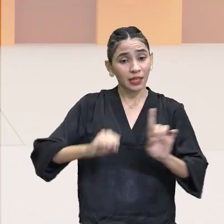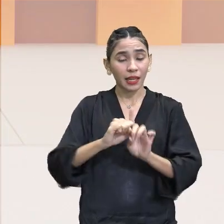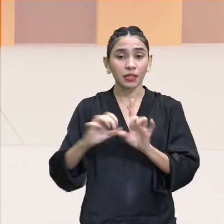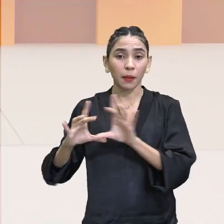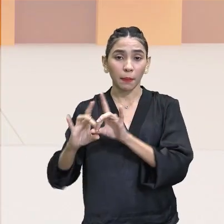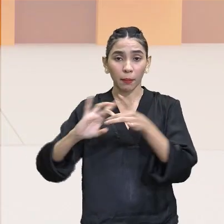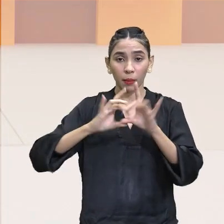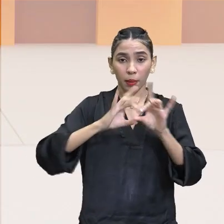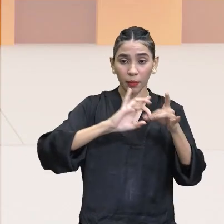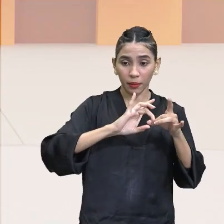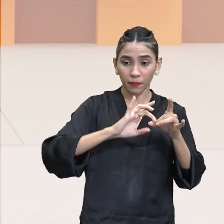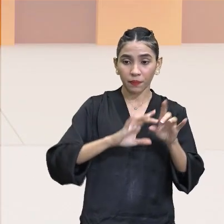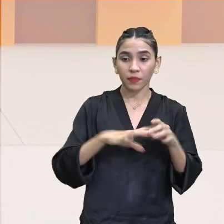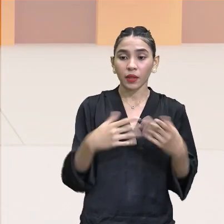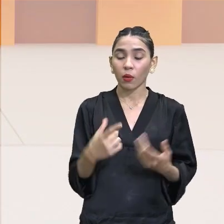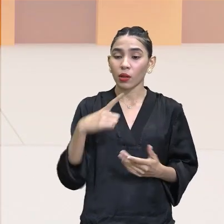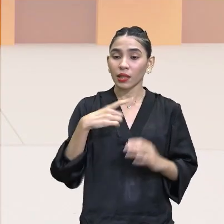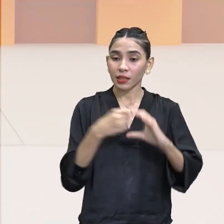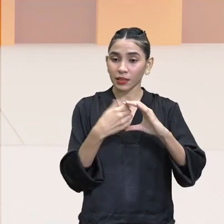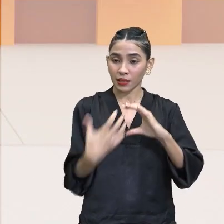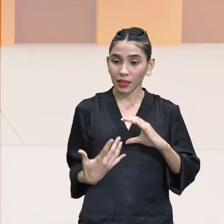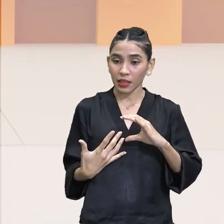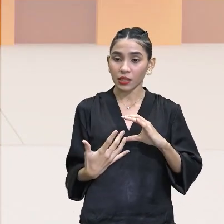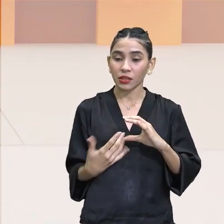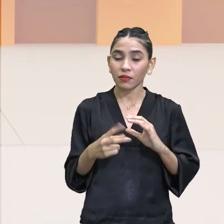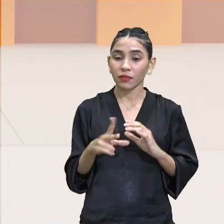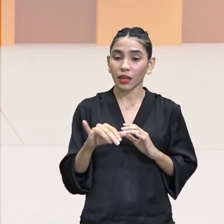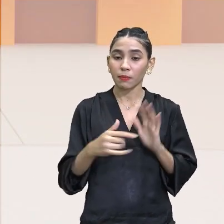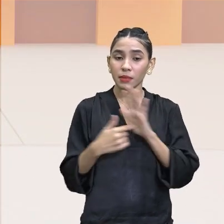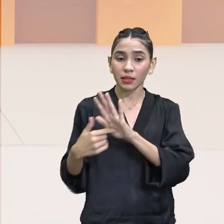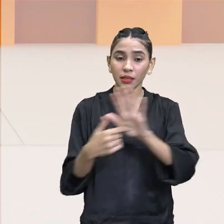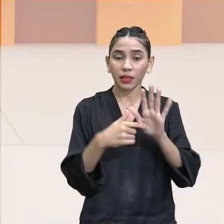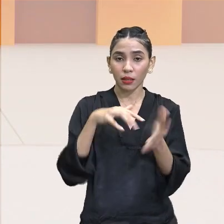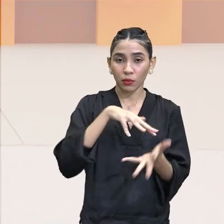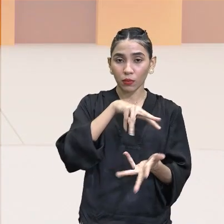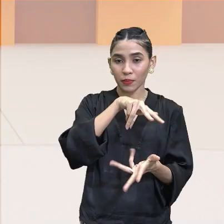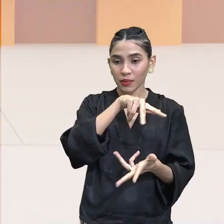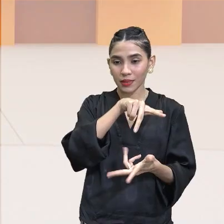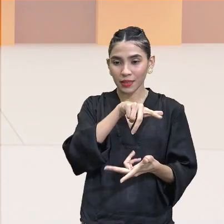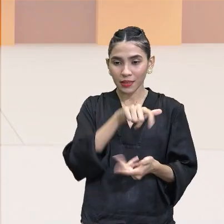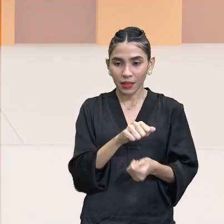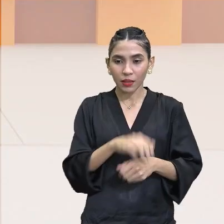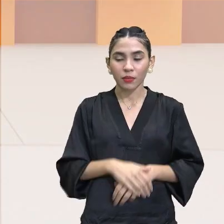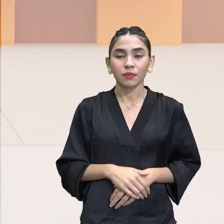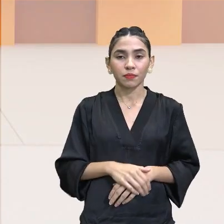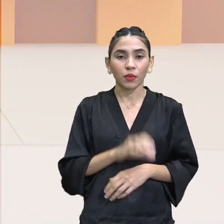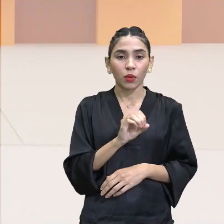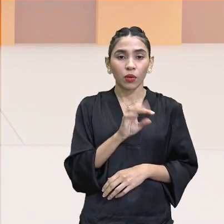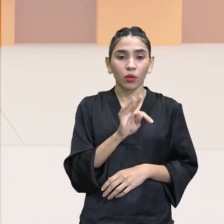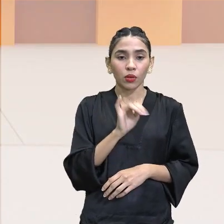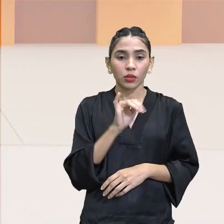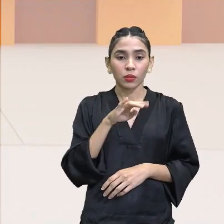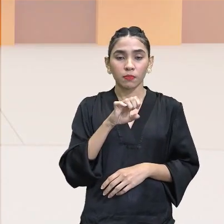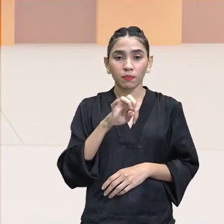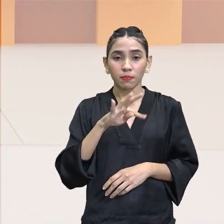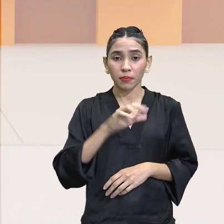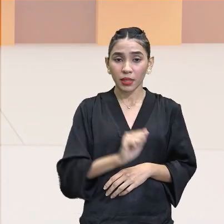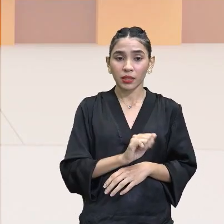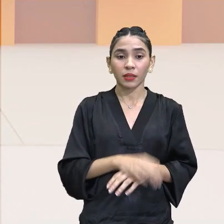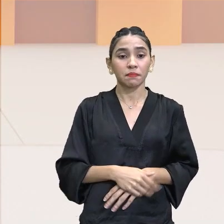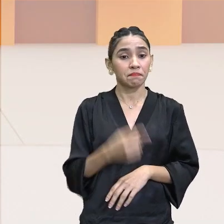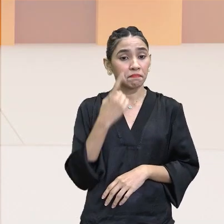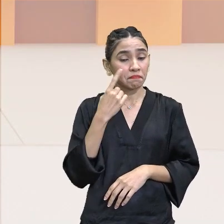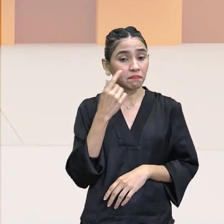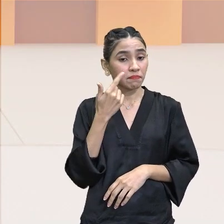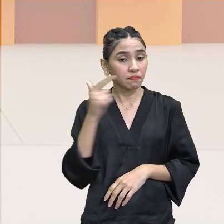né? A gente tem aqui então essas características que trazem uma globalização de maneira otimista. Ou como é que a gente vai ver agora